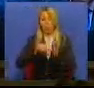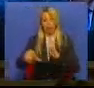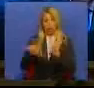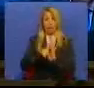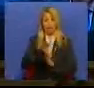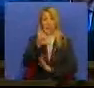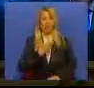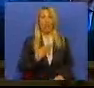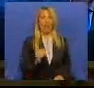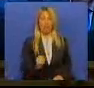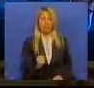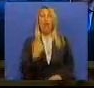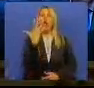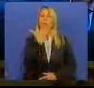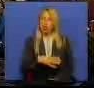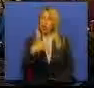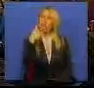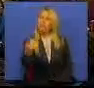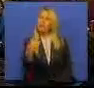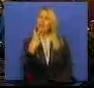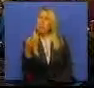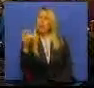deixar, particularmente aos socialistas, uma pergunta.